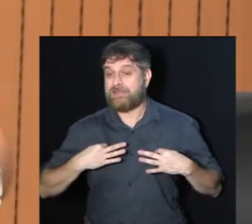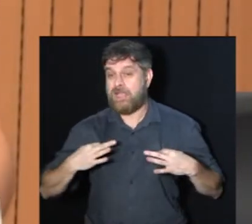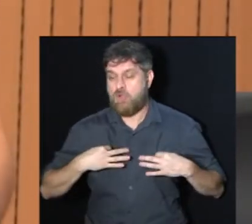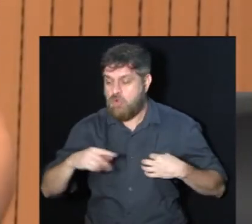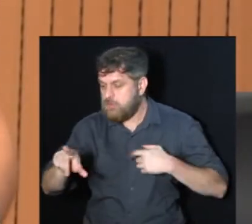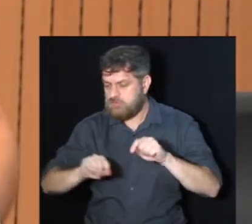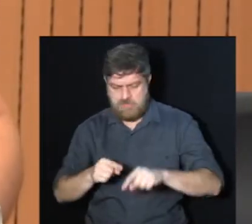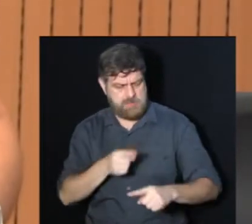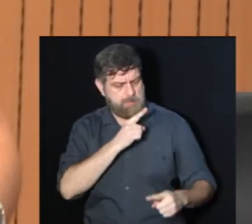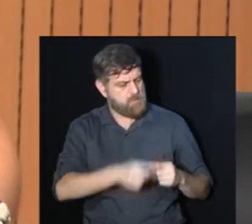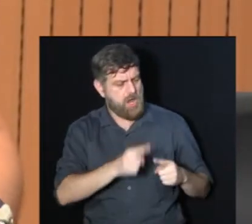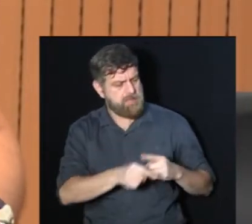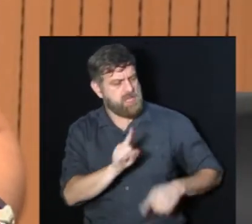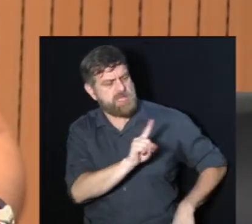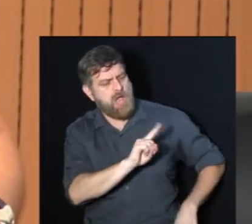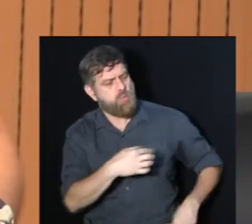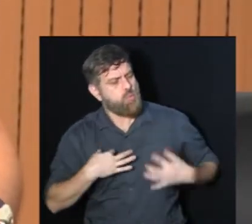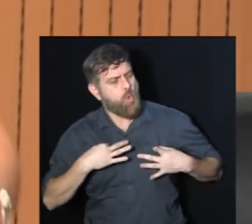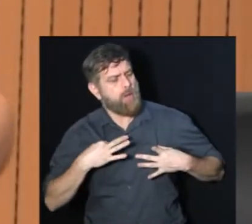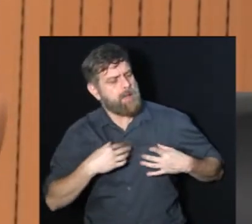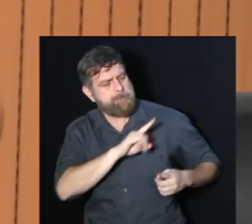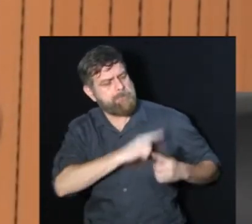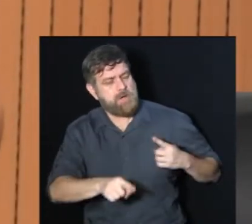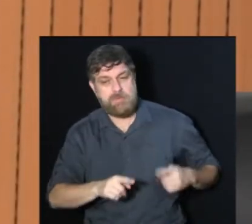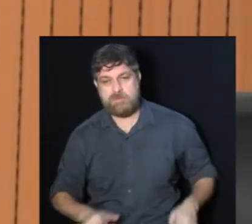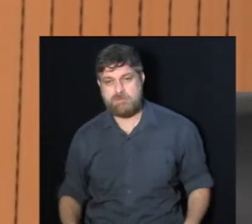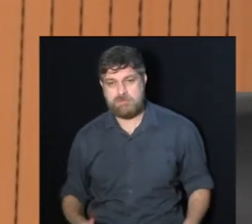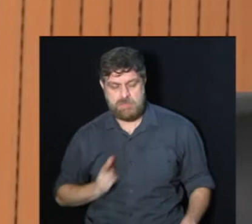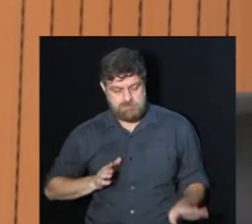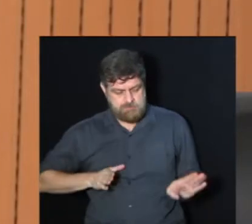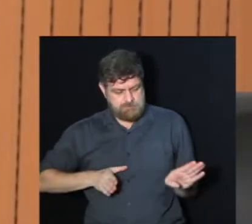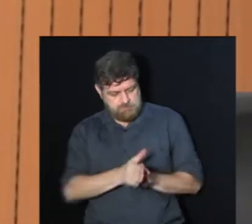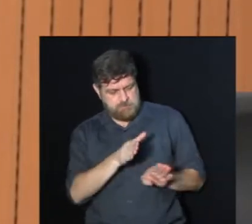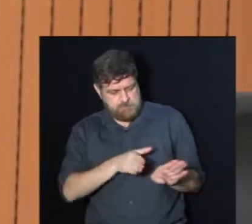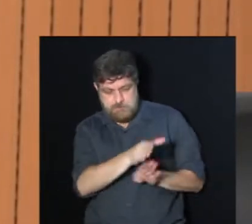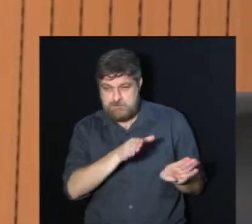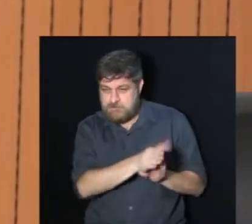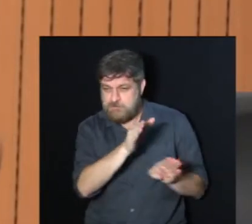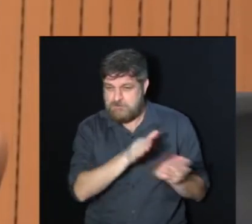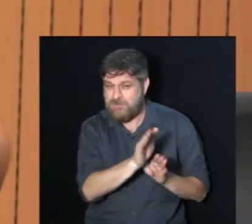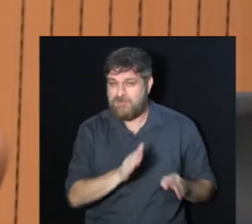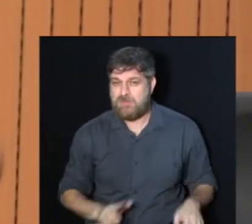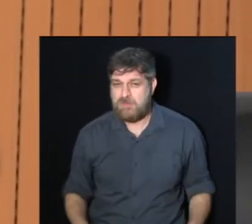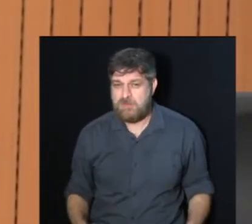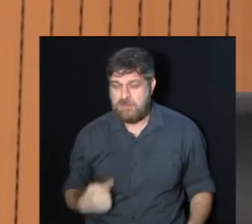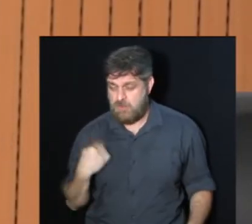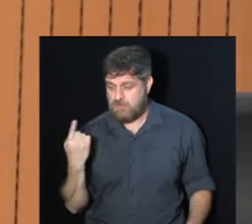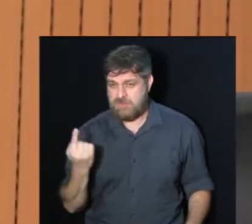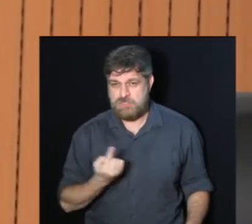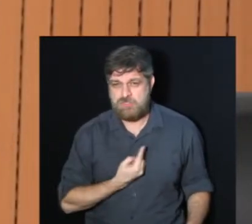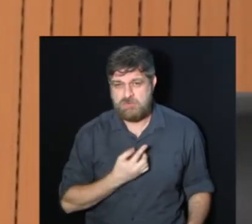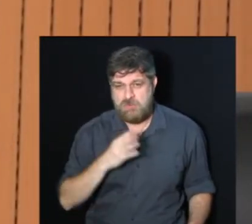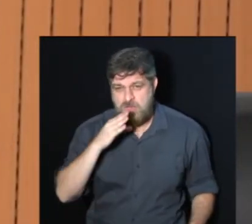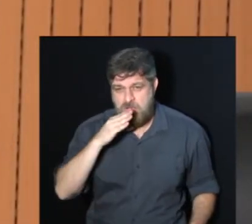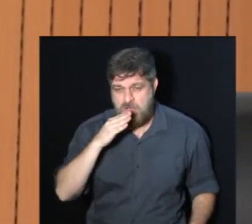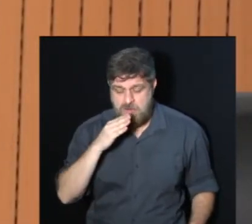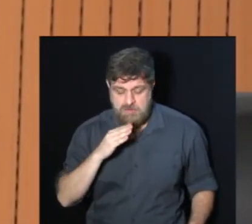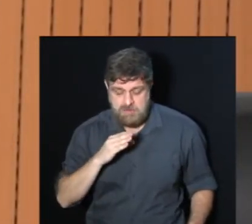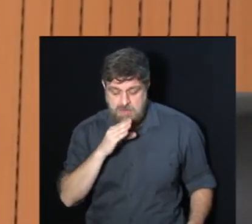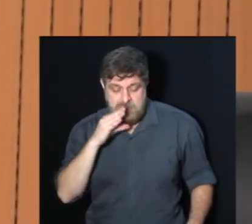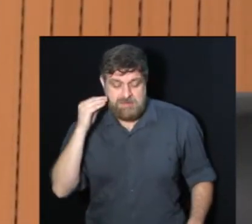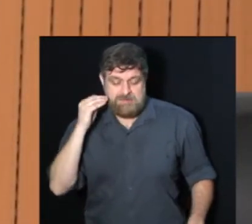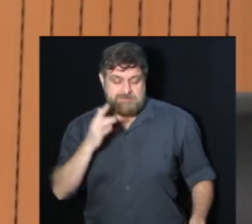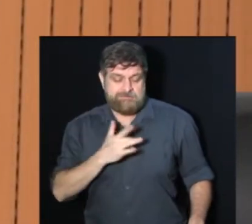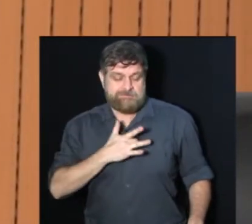e direcionar ela. E as coisas mais difíceis, quando a gente está adolescente, quando a gente está apaixonado,